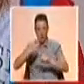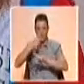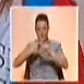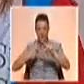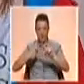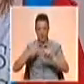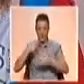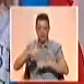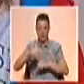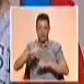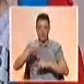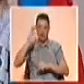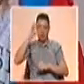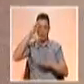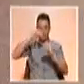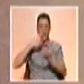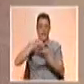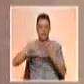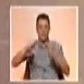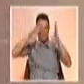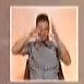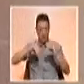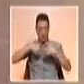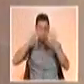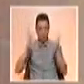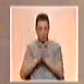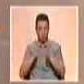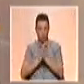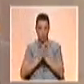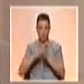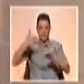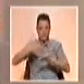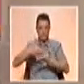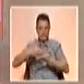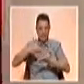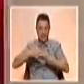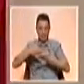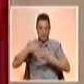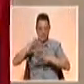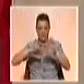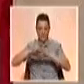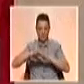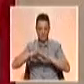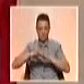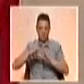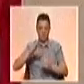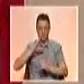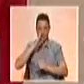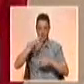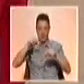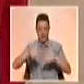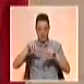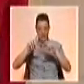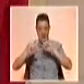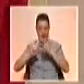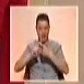apagar as lâmpadas, a eletricidade toda, preferencialmente. Serralves tem feito isso, aderiu desde a primeira hora, não foi? Ou não? Aderiu este ano.